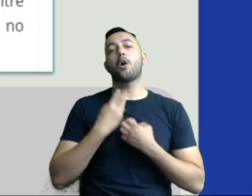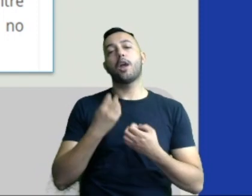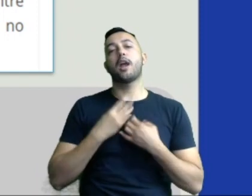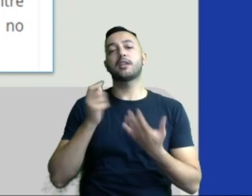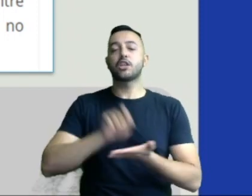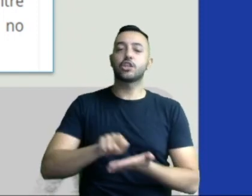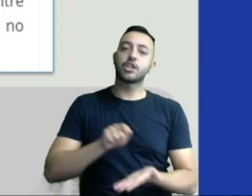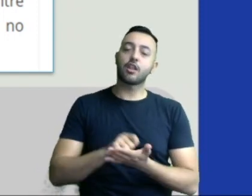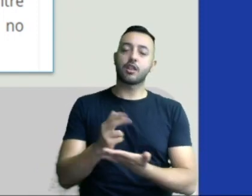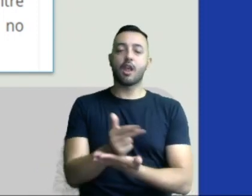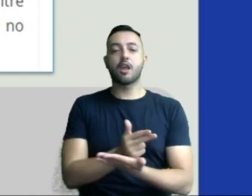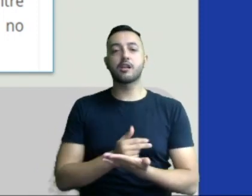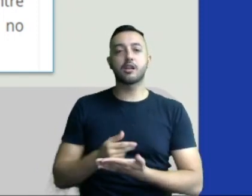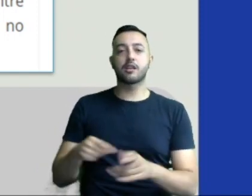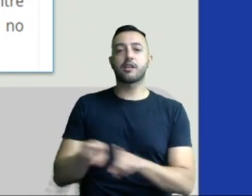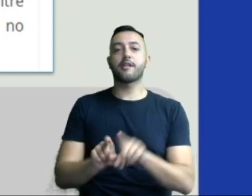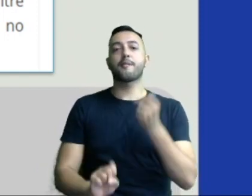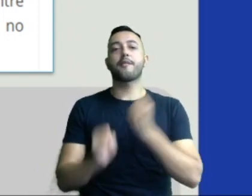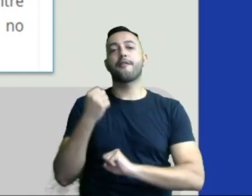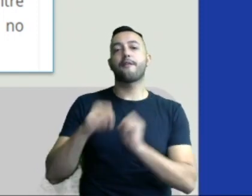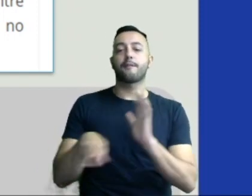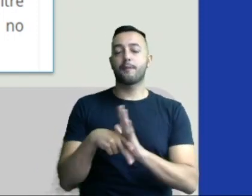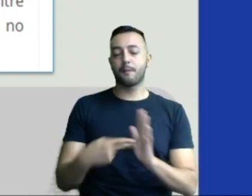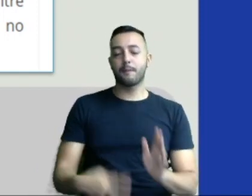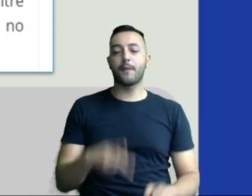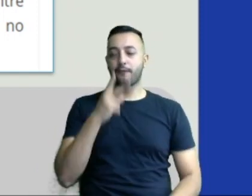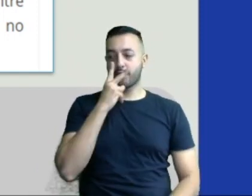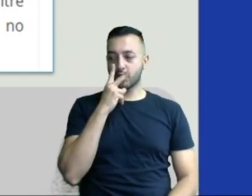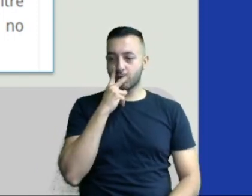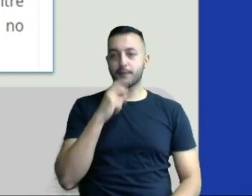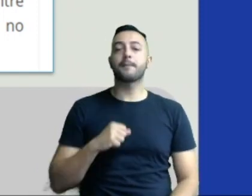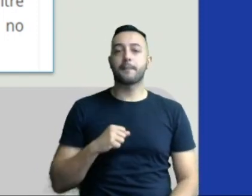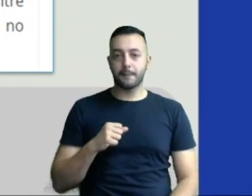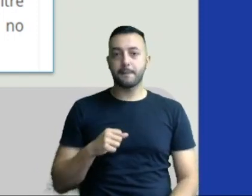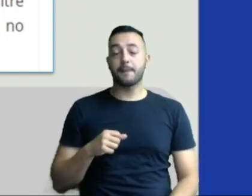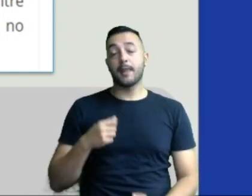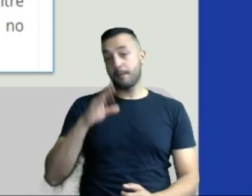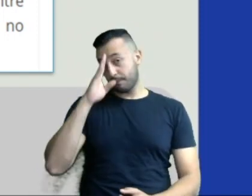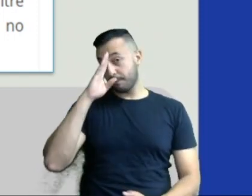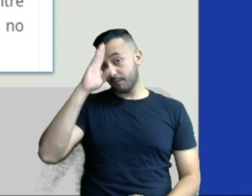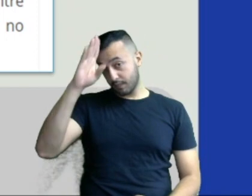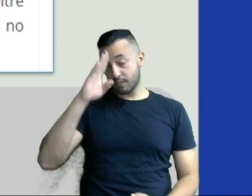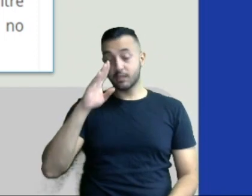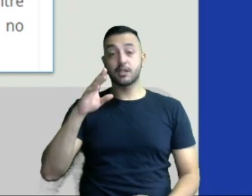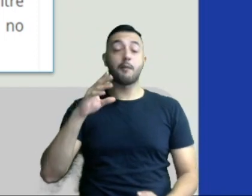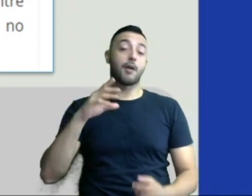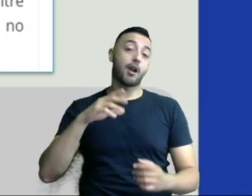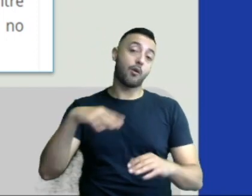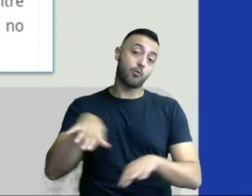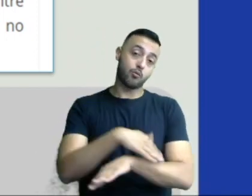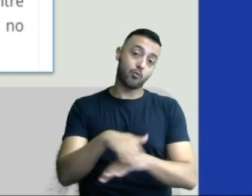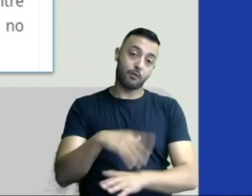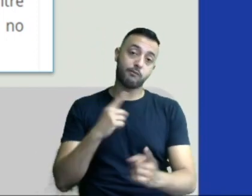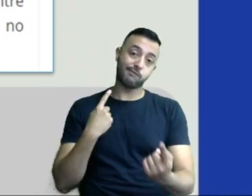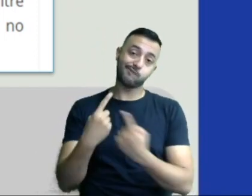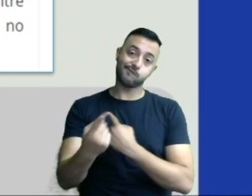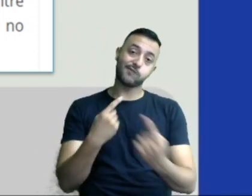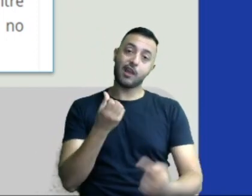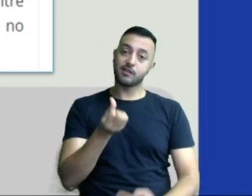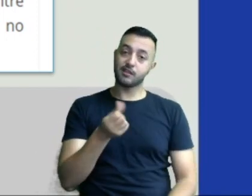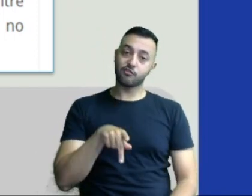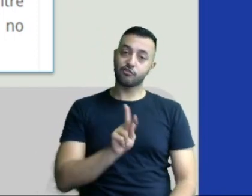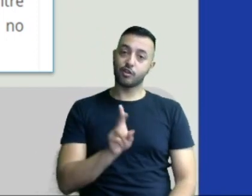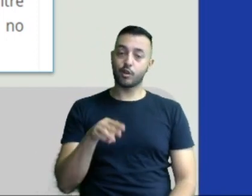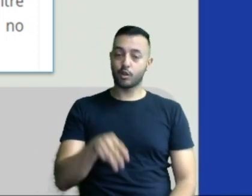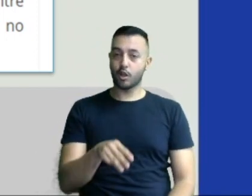escritor, desenhista e industrial vitoriense. A via principal do município, com mais de 6 quilômetros,